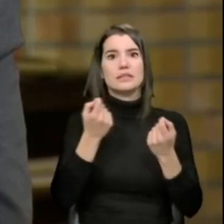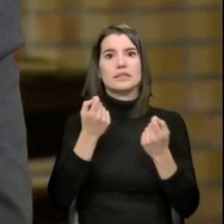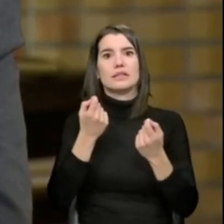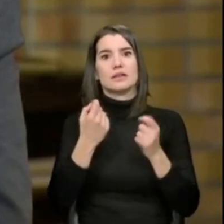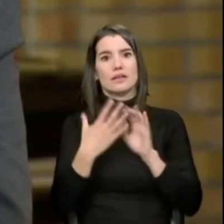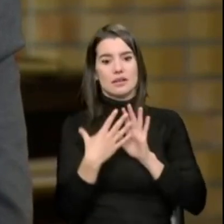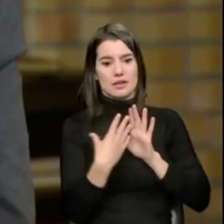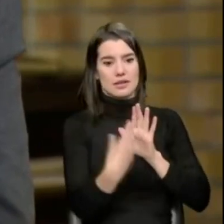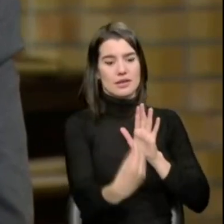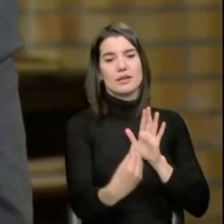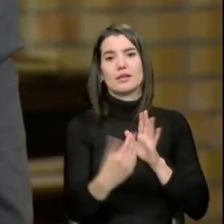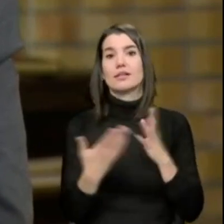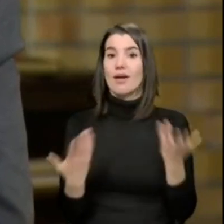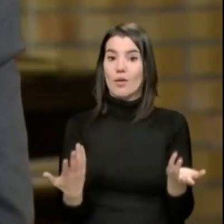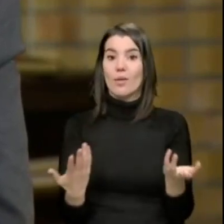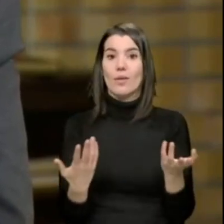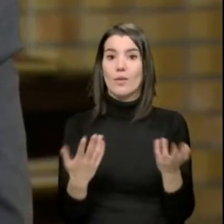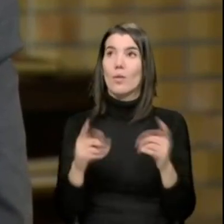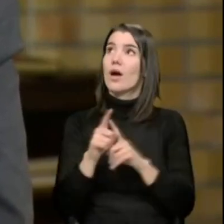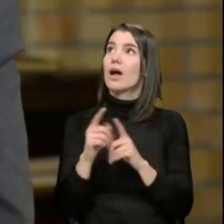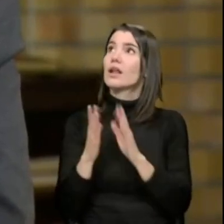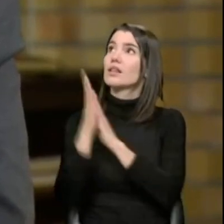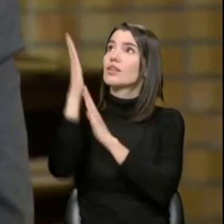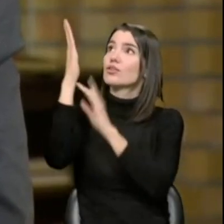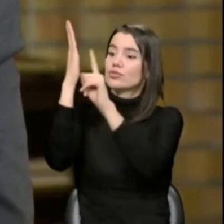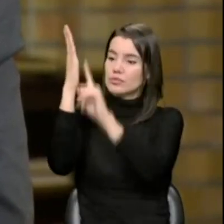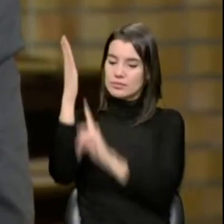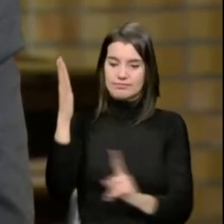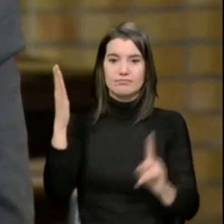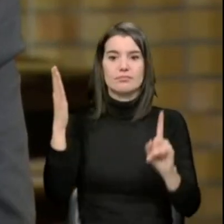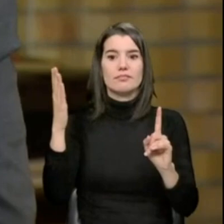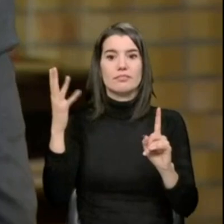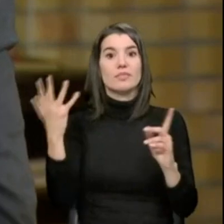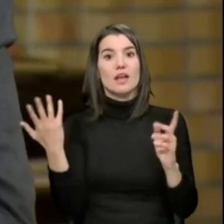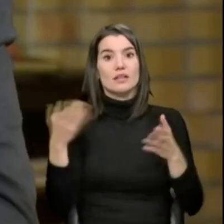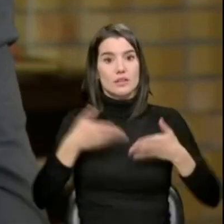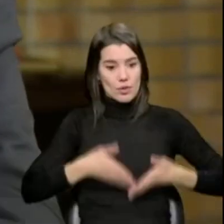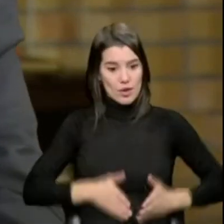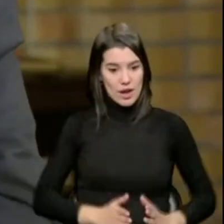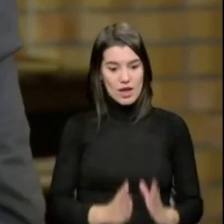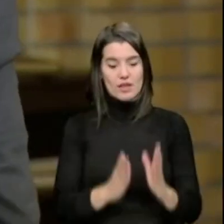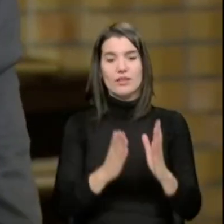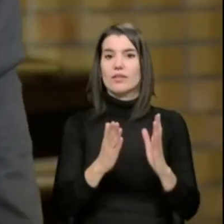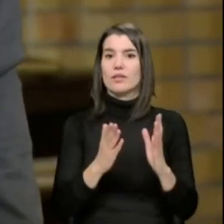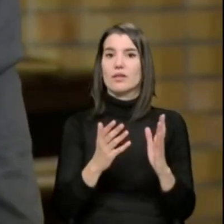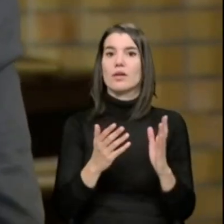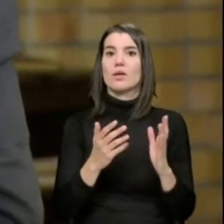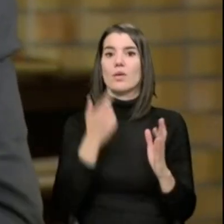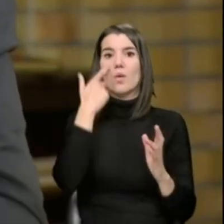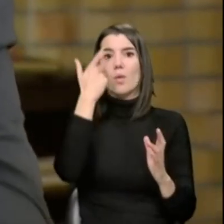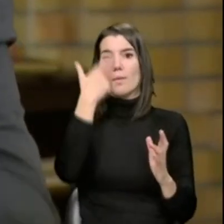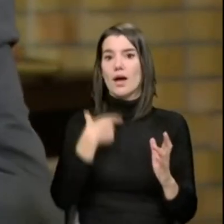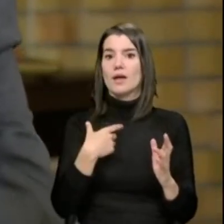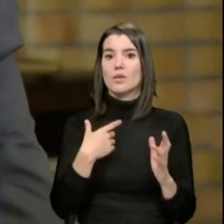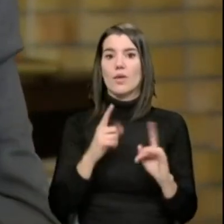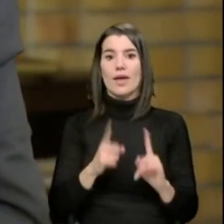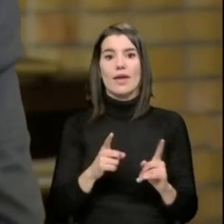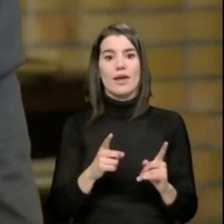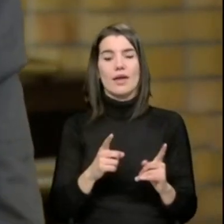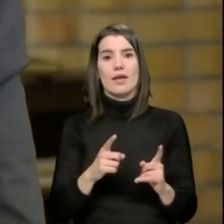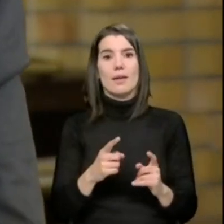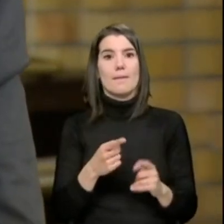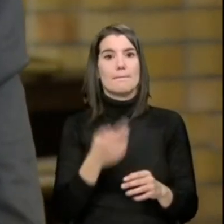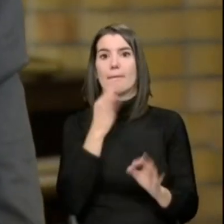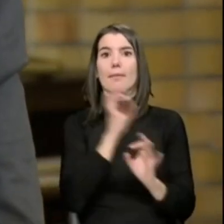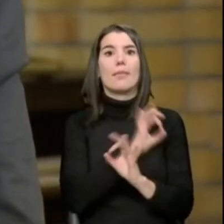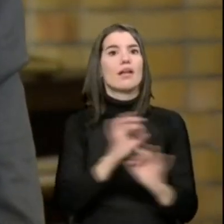há qualquer coisa de maravilhoso em cada ser humano, e cada nascimento é sempre a expressão disso, é sempre a expressão de uma